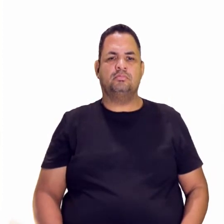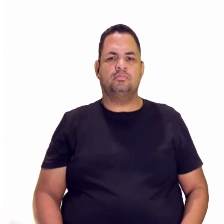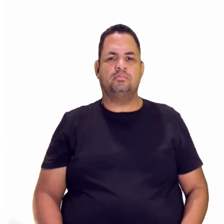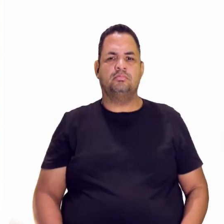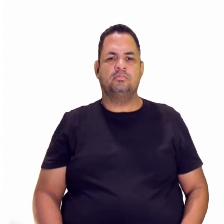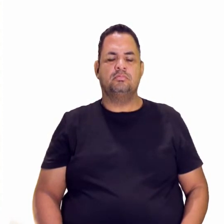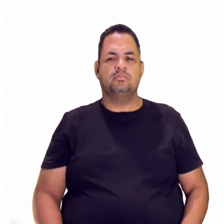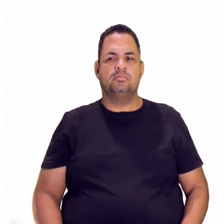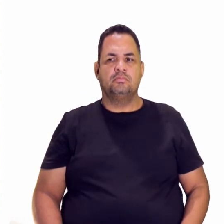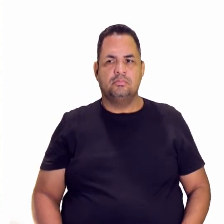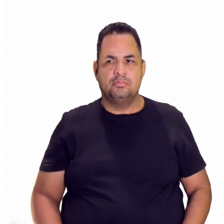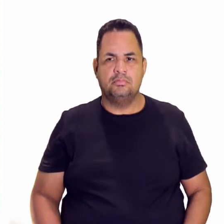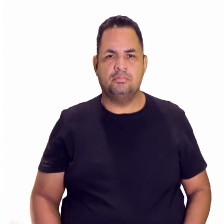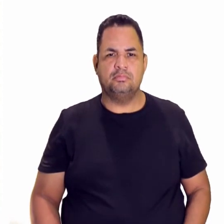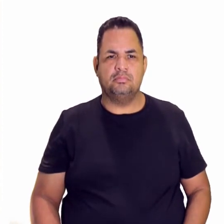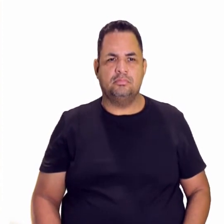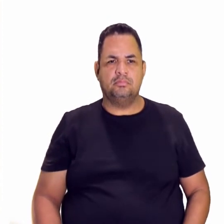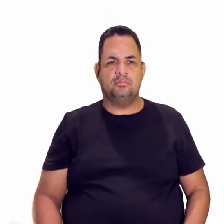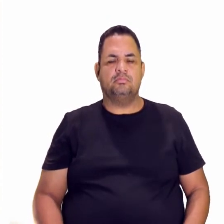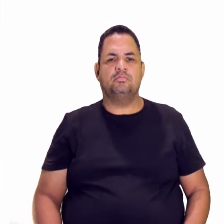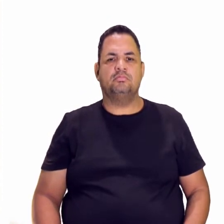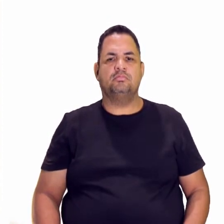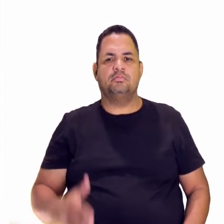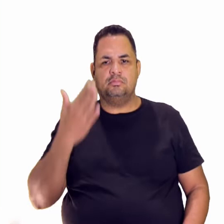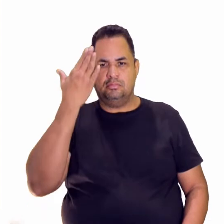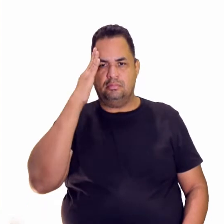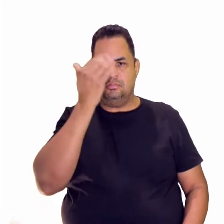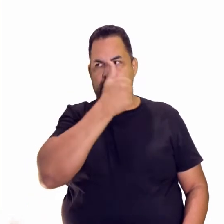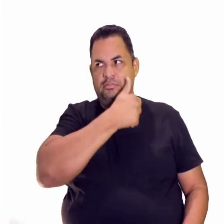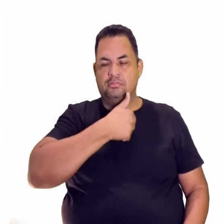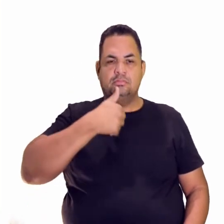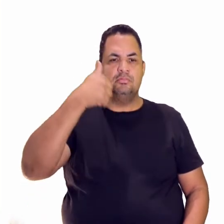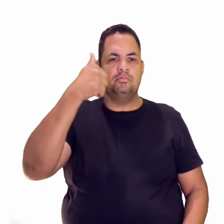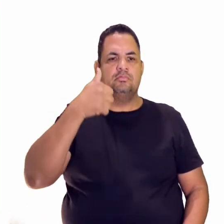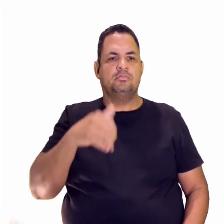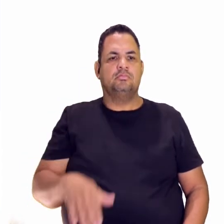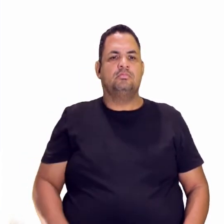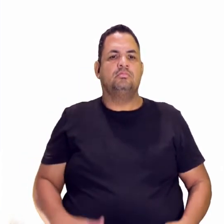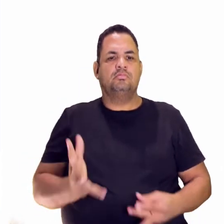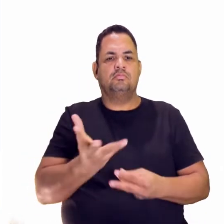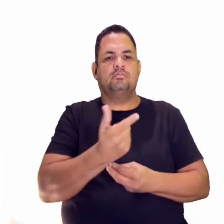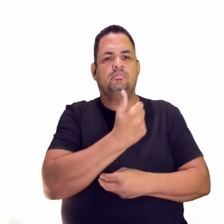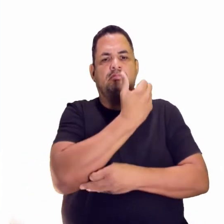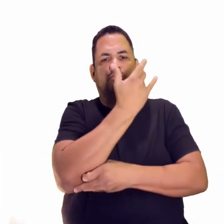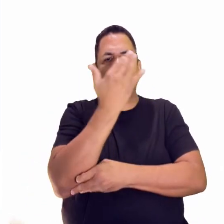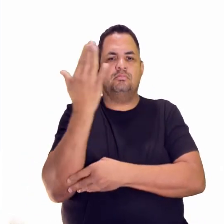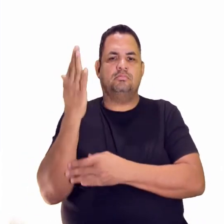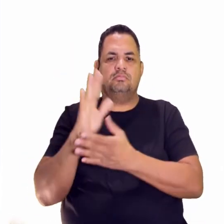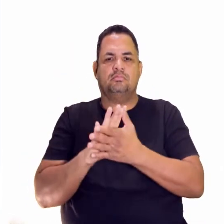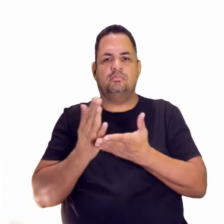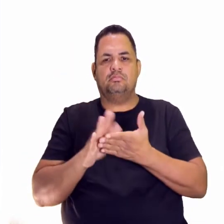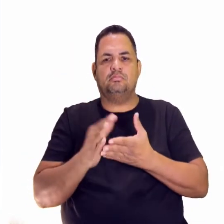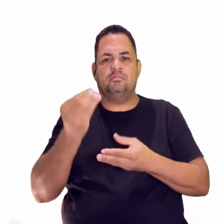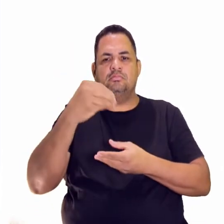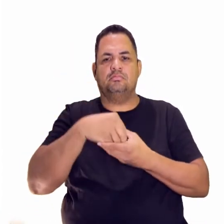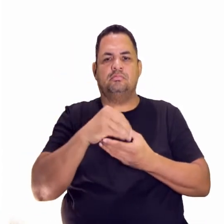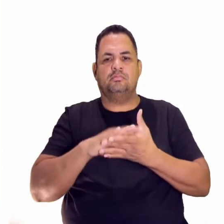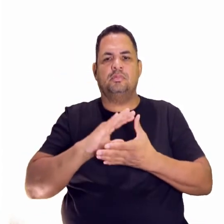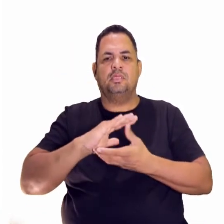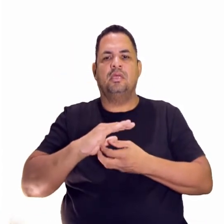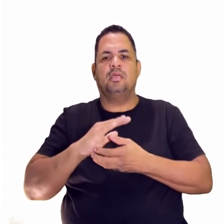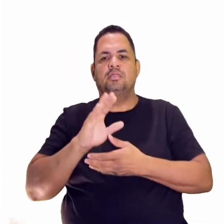pouquinho mais sobre vamos entender melhor. A arte ambiental engloba a arte